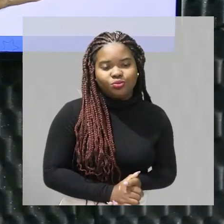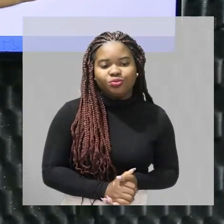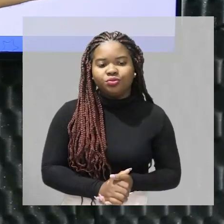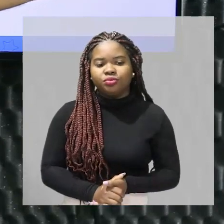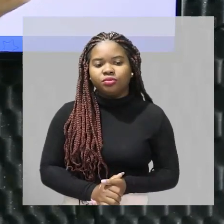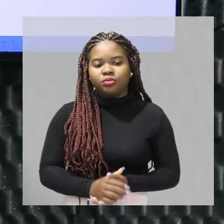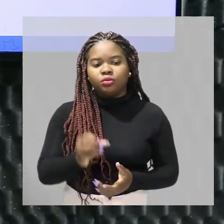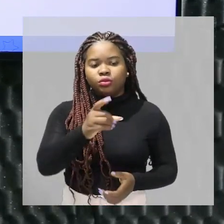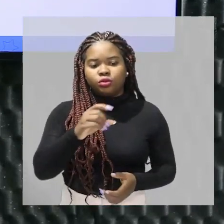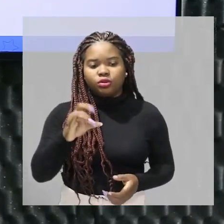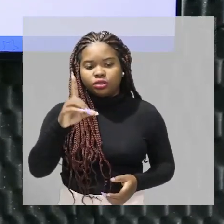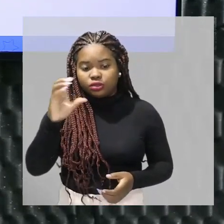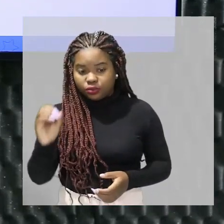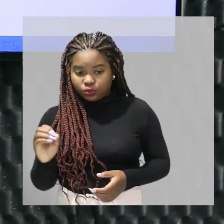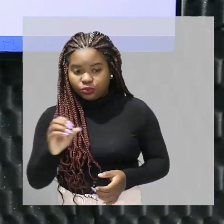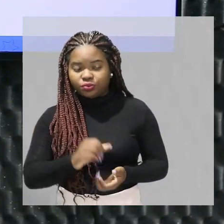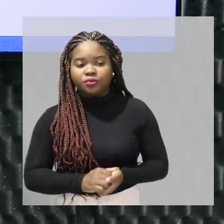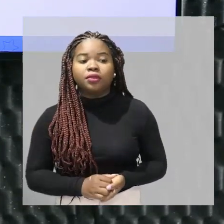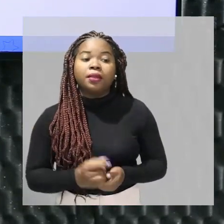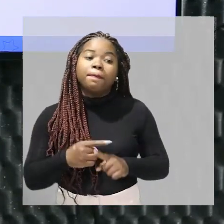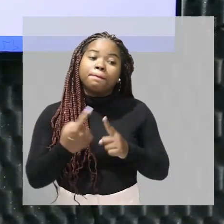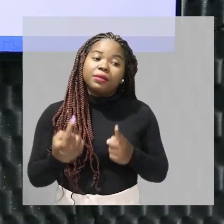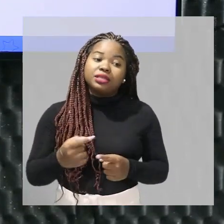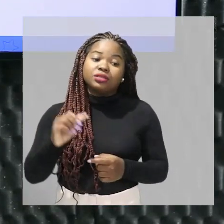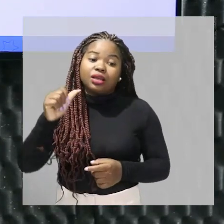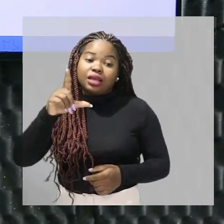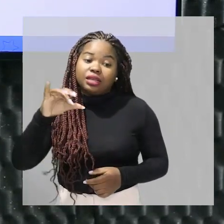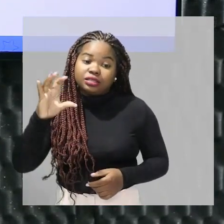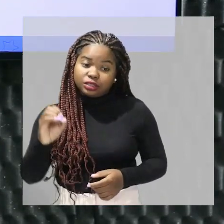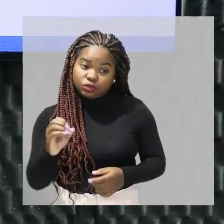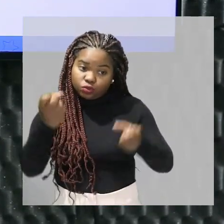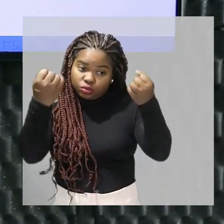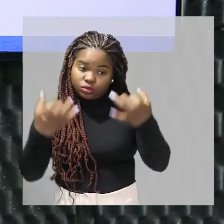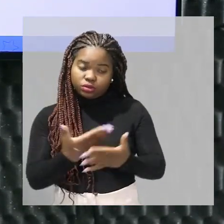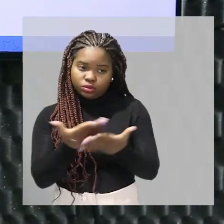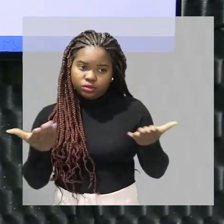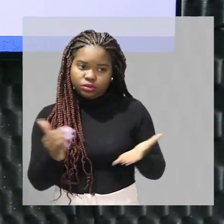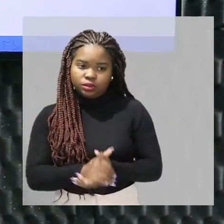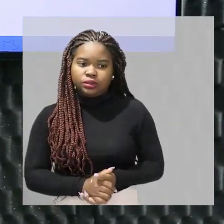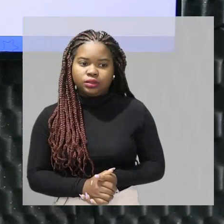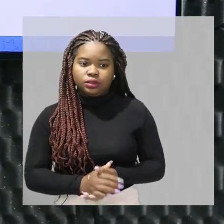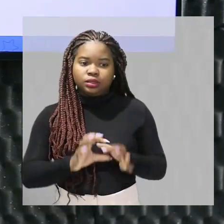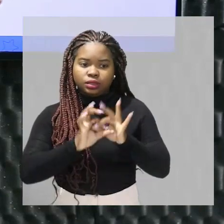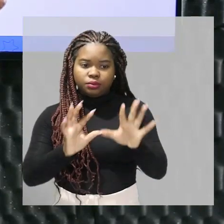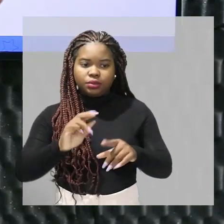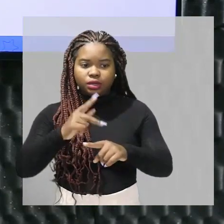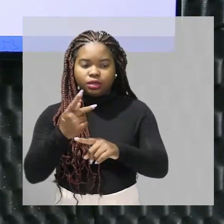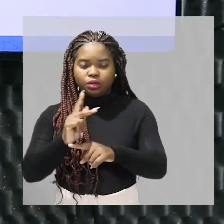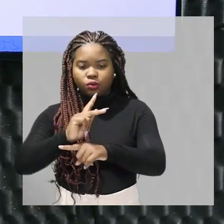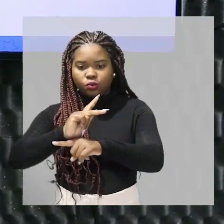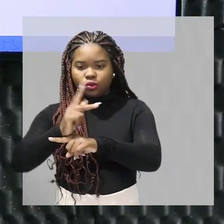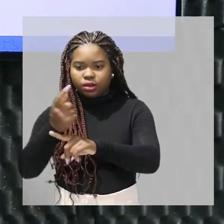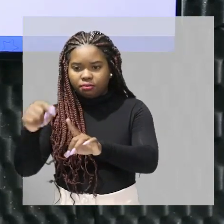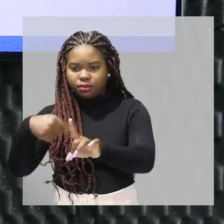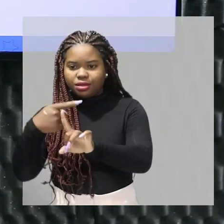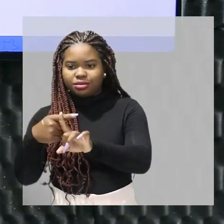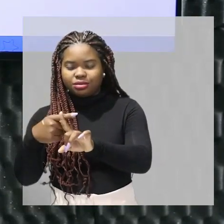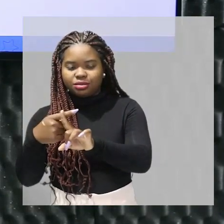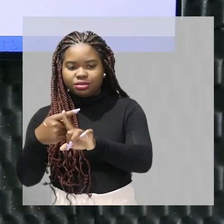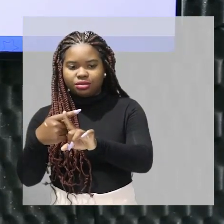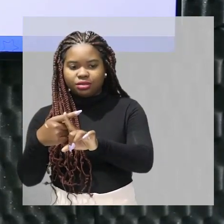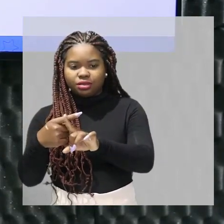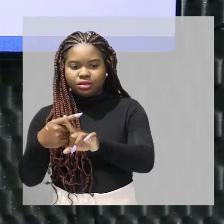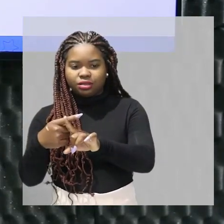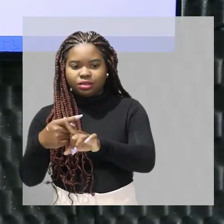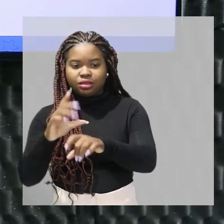são óxidos. Já os ácidos, como foi dito, né, vão liberar o H+, né, como único cátion,